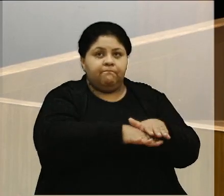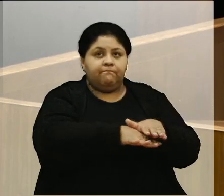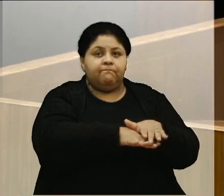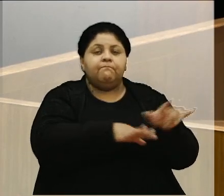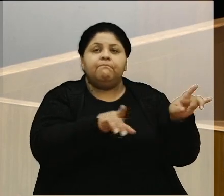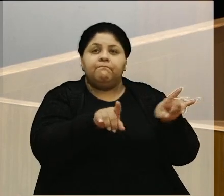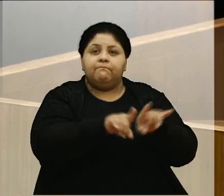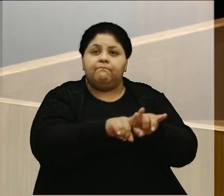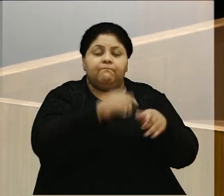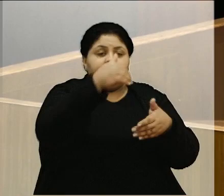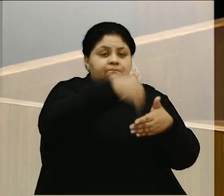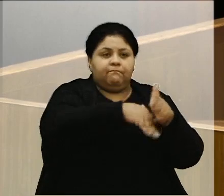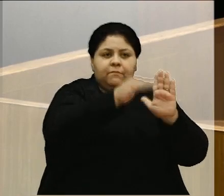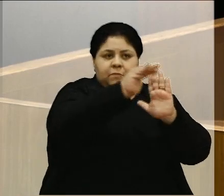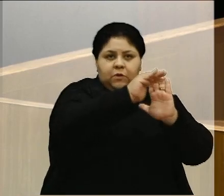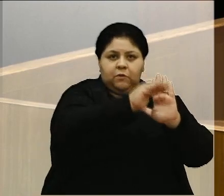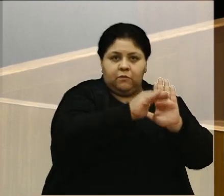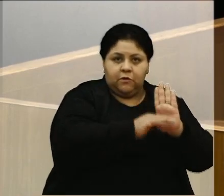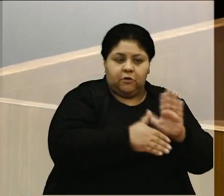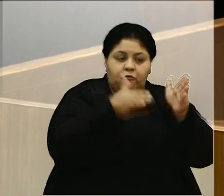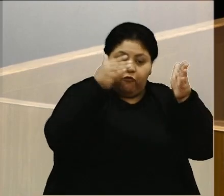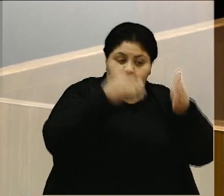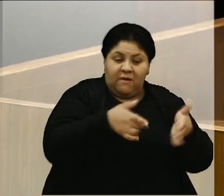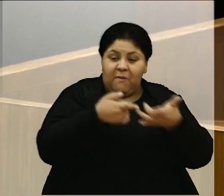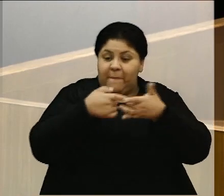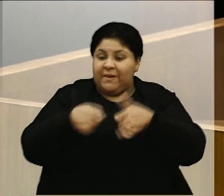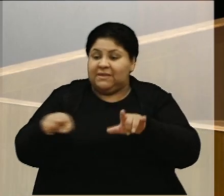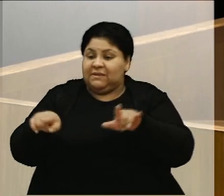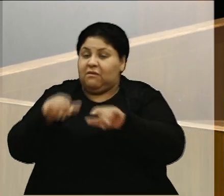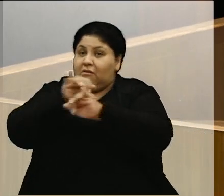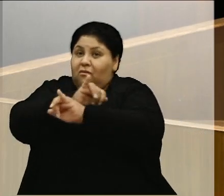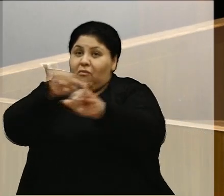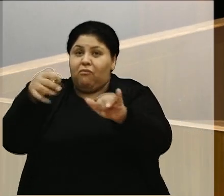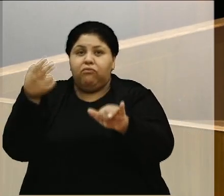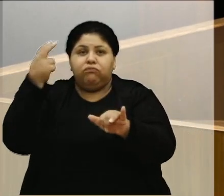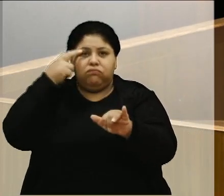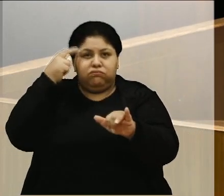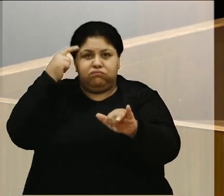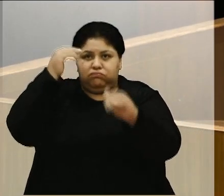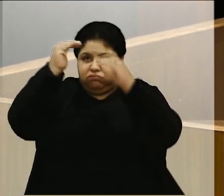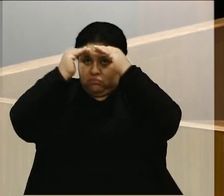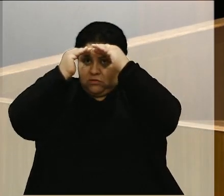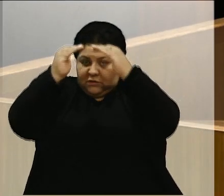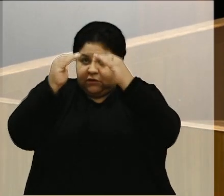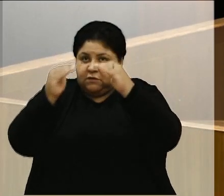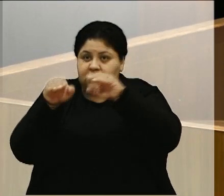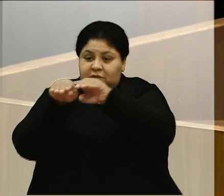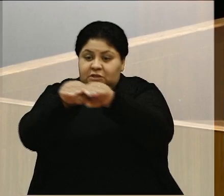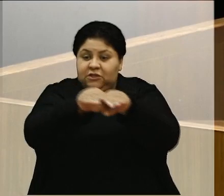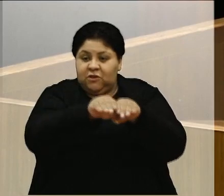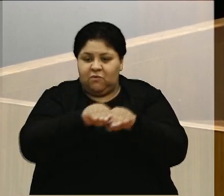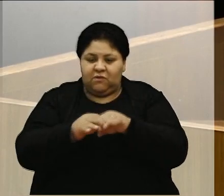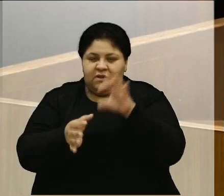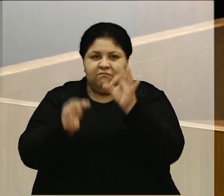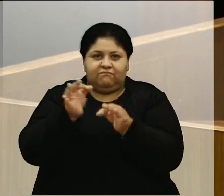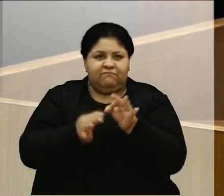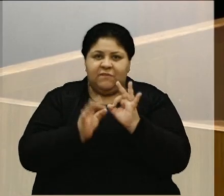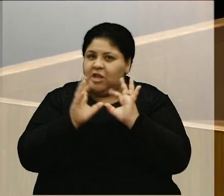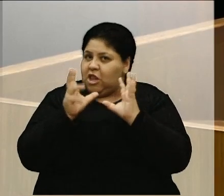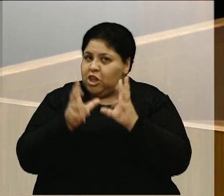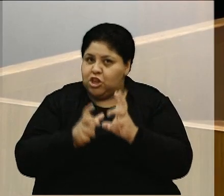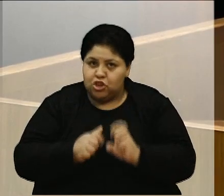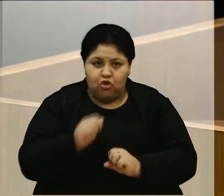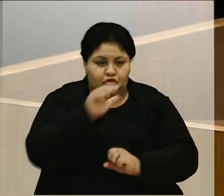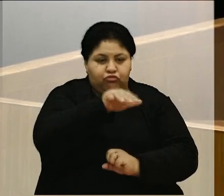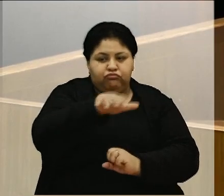políticas e programas específicos, mas também a promoção de uma cultura de respeito, de igualdade e de justiça em todos os setores